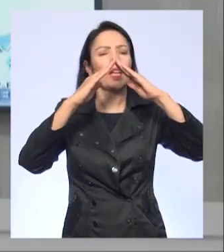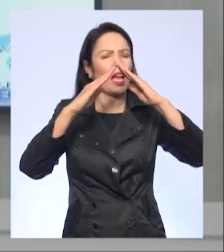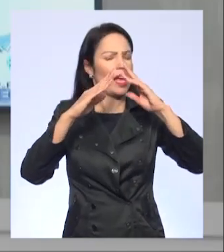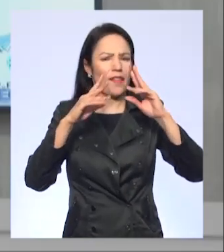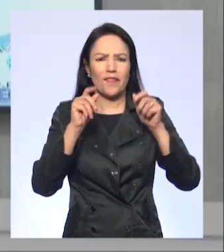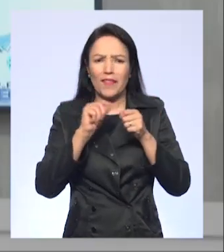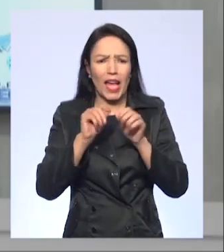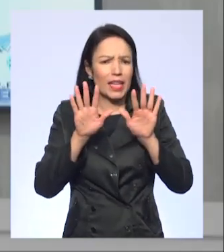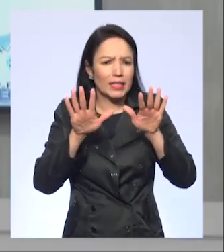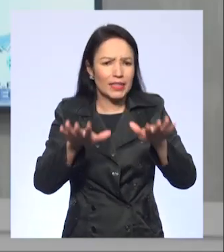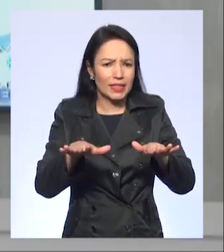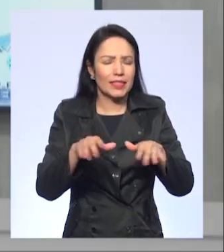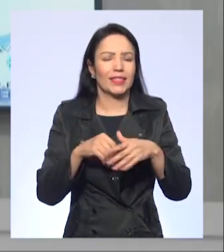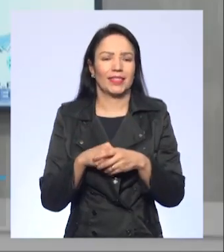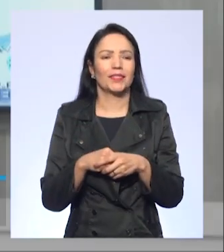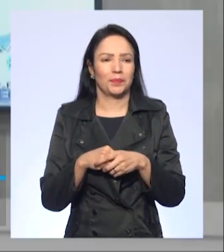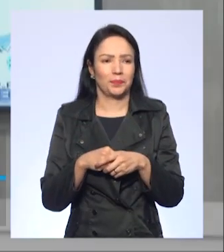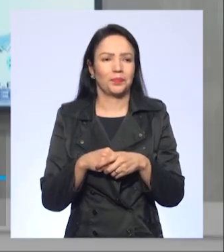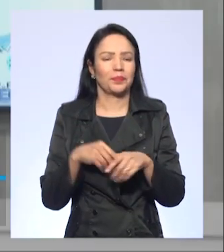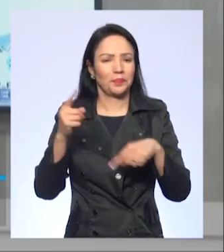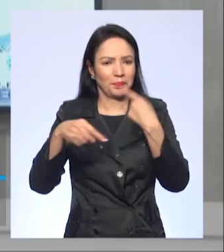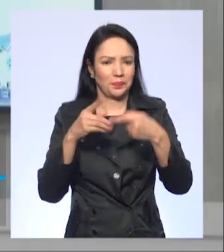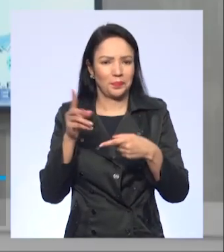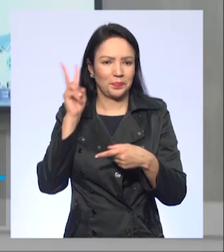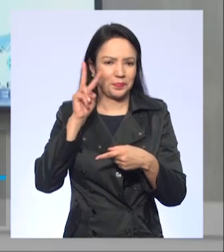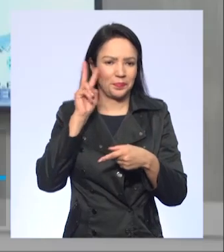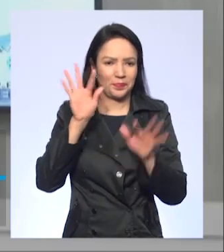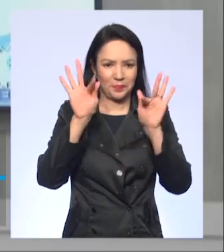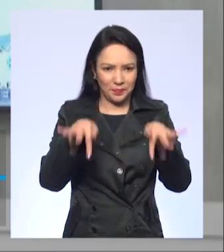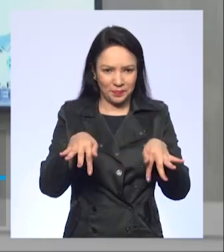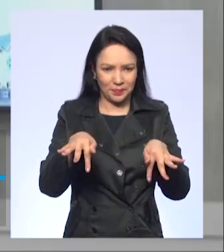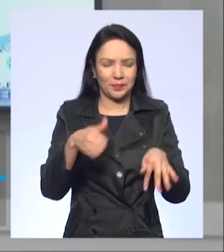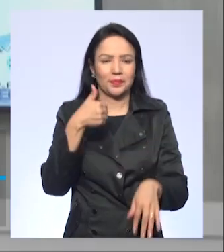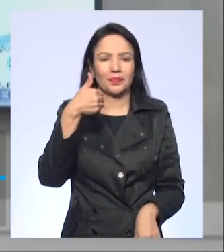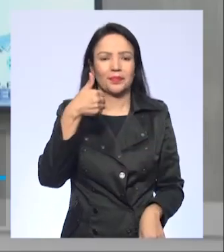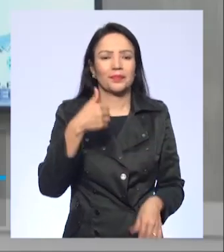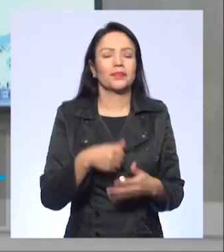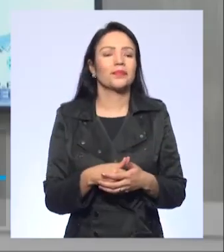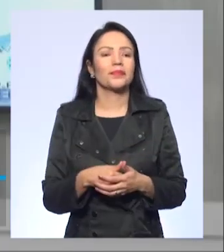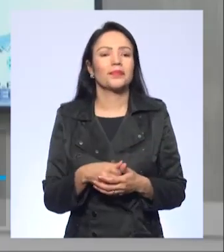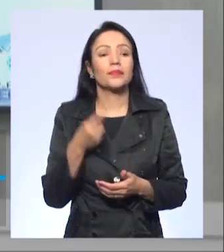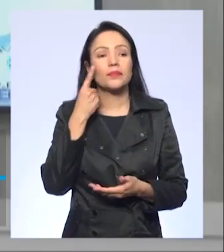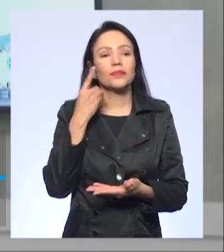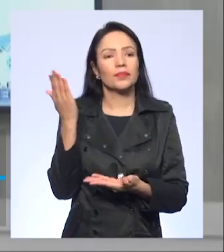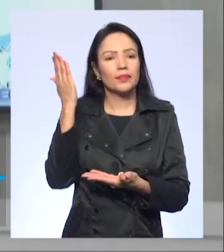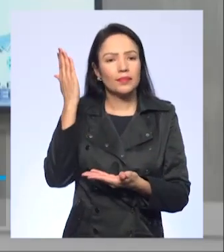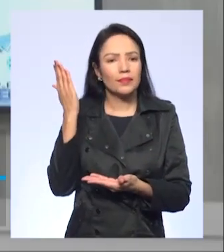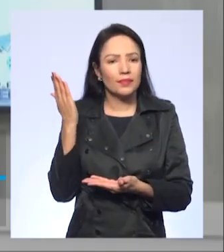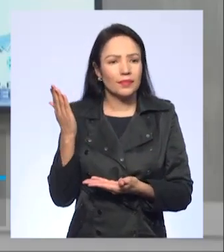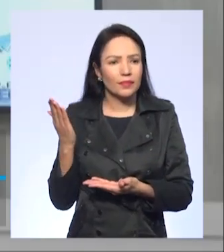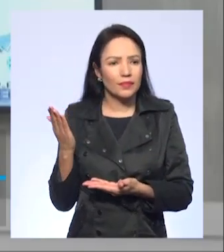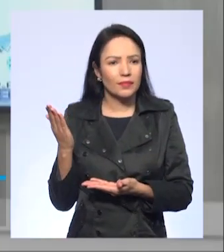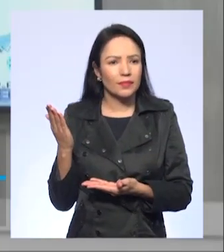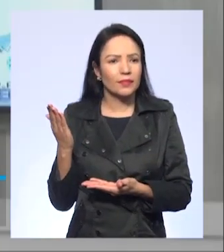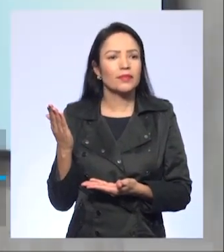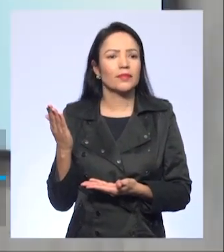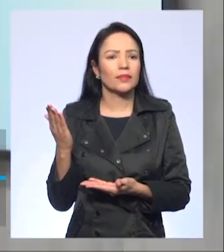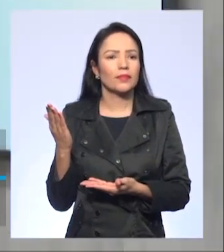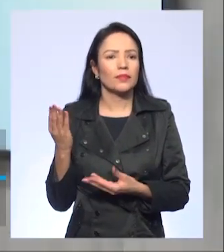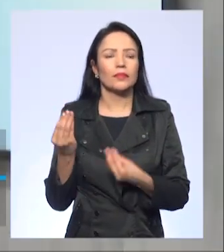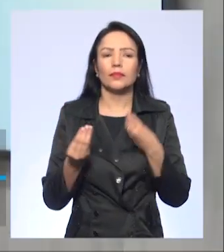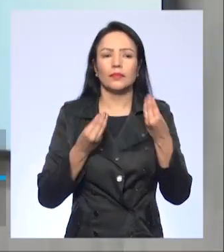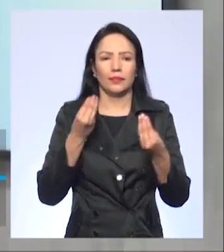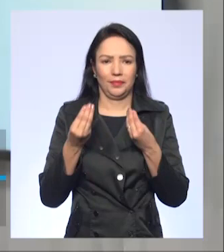altura que ela tem. Depois eu te conto a história lá no final, beleza? Agora, olha os geômetras da época, que emaranhado